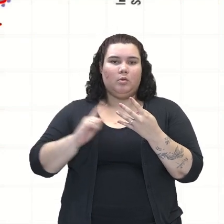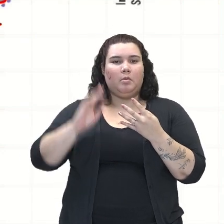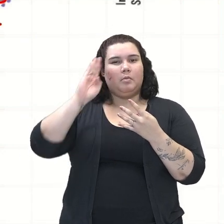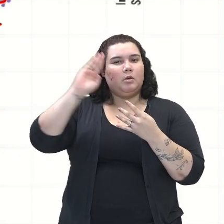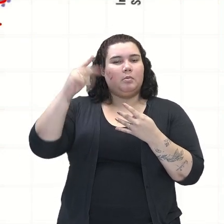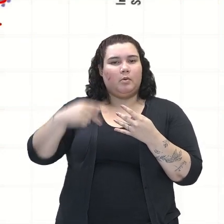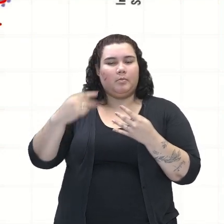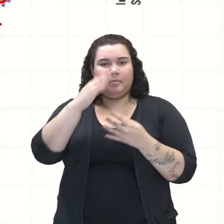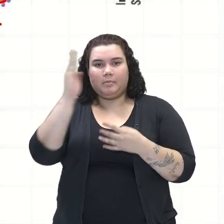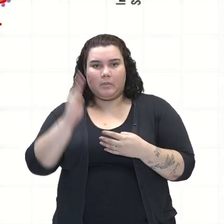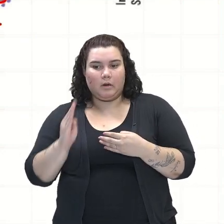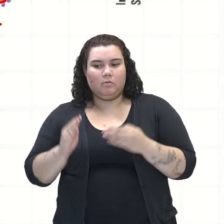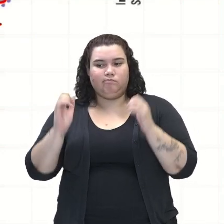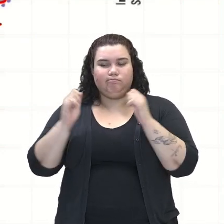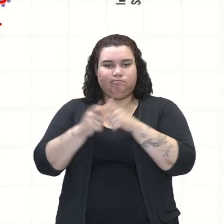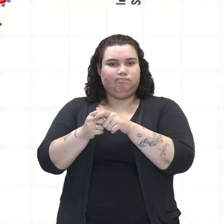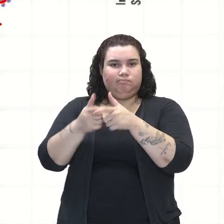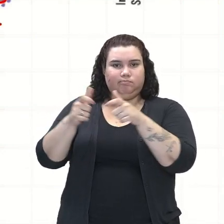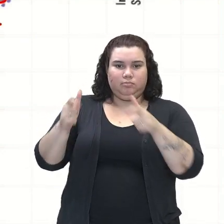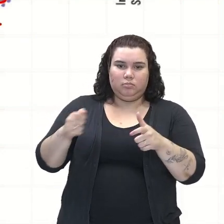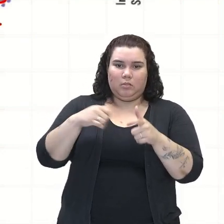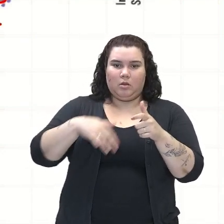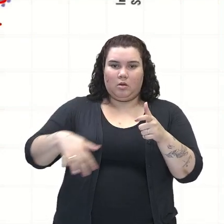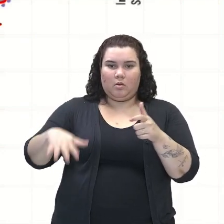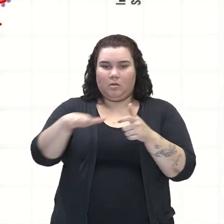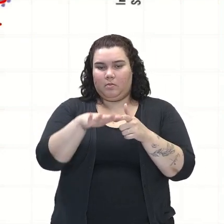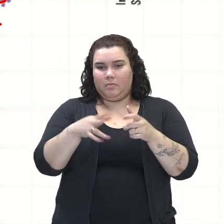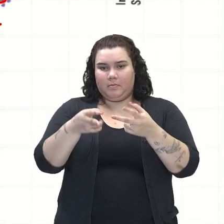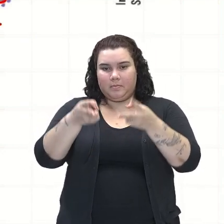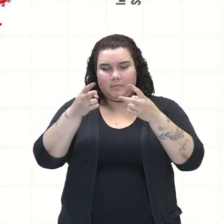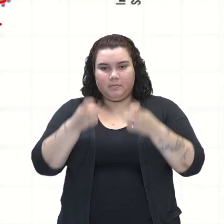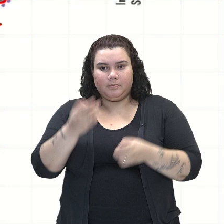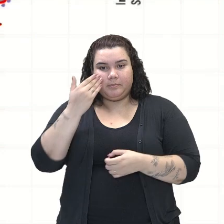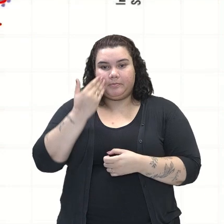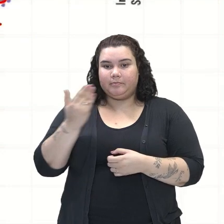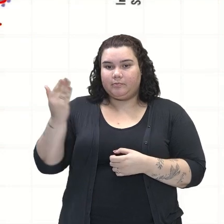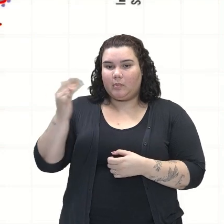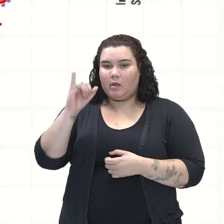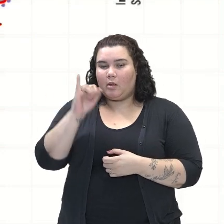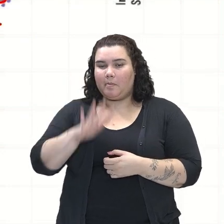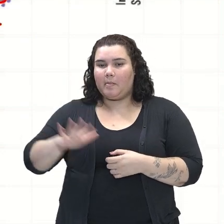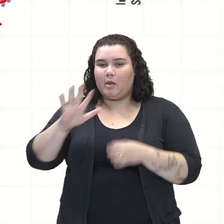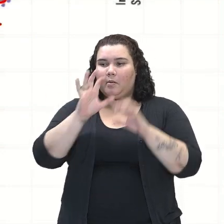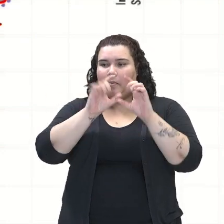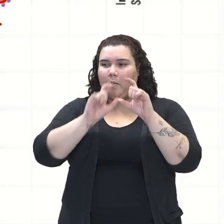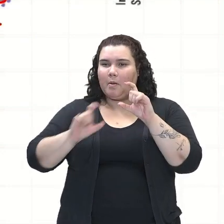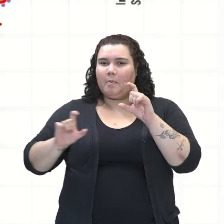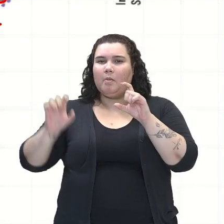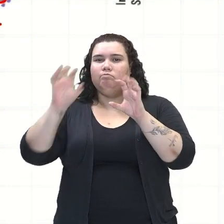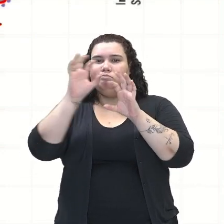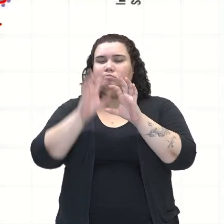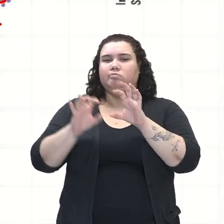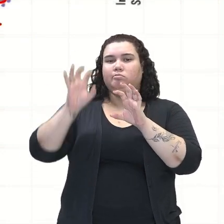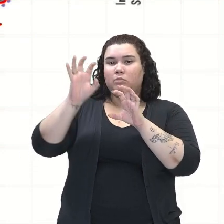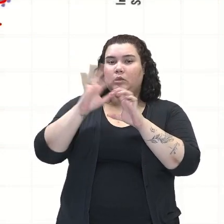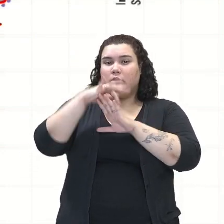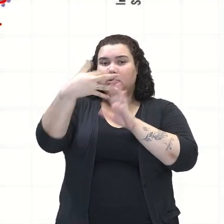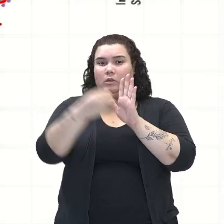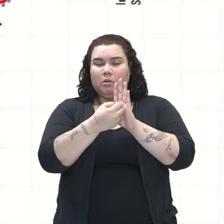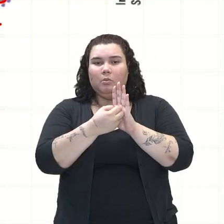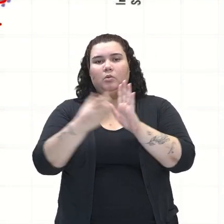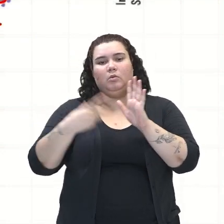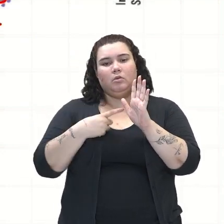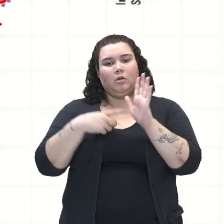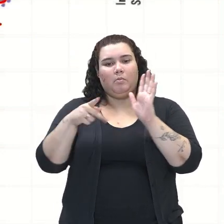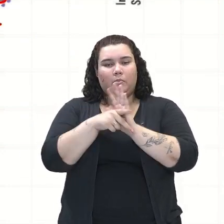concentração significativa de chumbo, conforme a gente pode observar aqui nos ícones, olha. Todos esses quadradinhos pintados de branco são áreas onde a